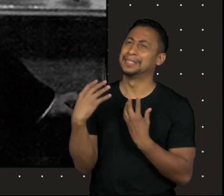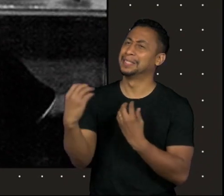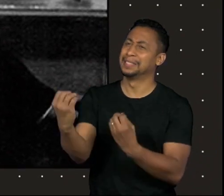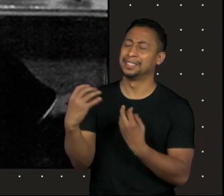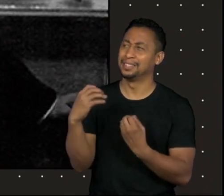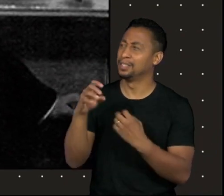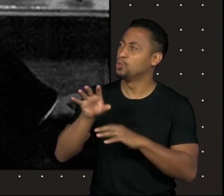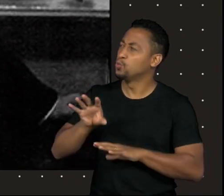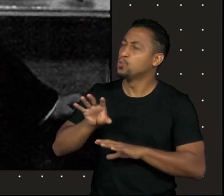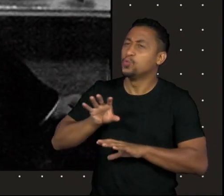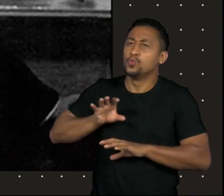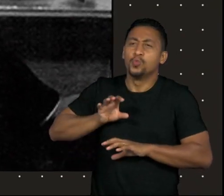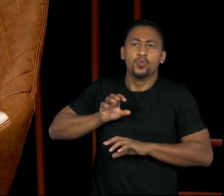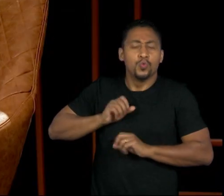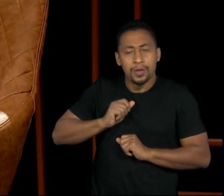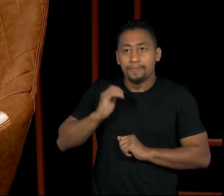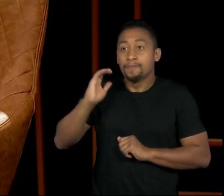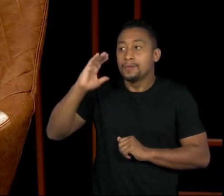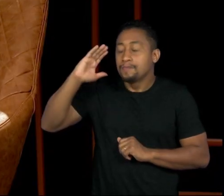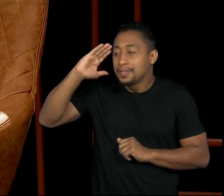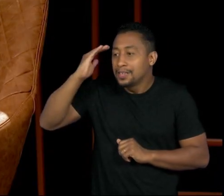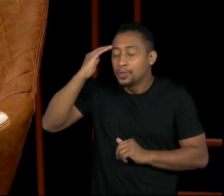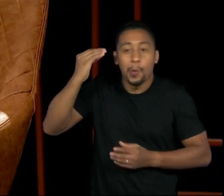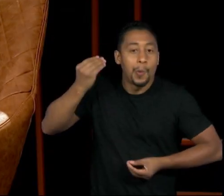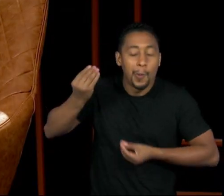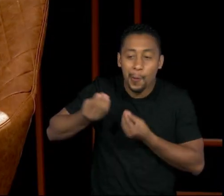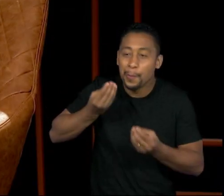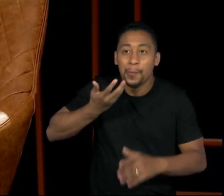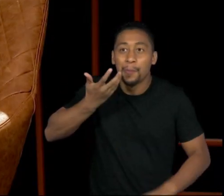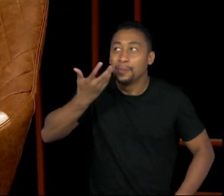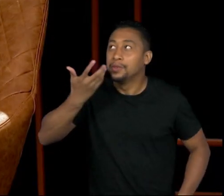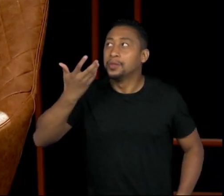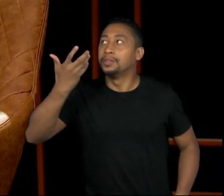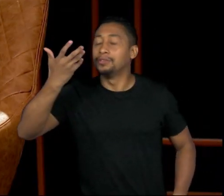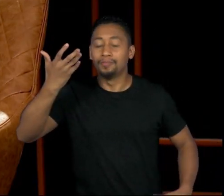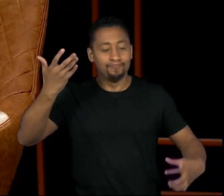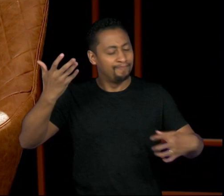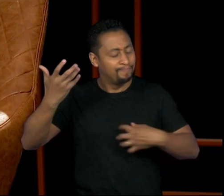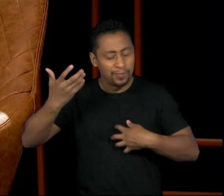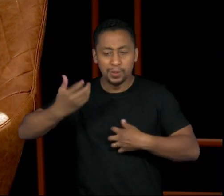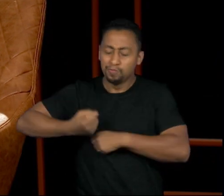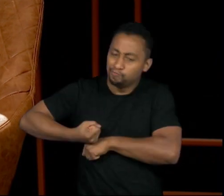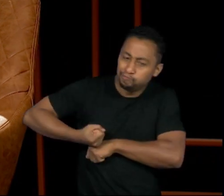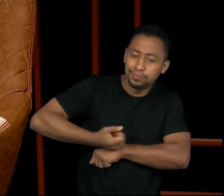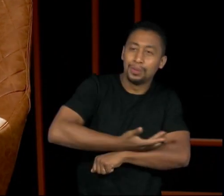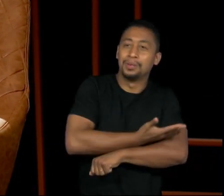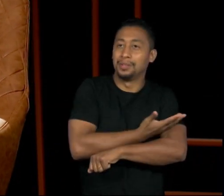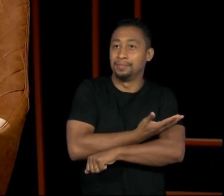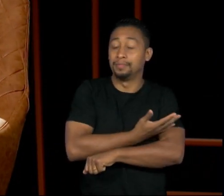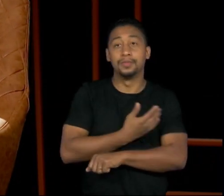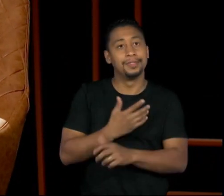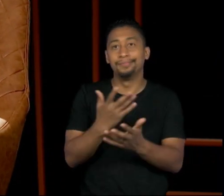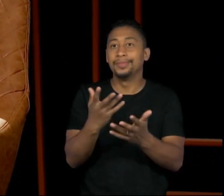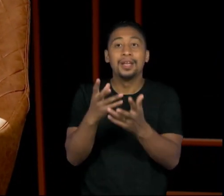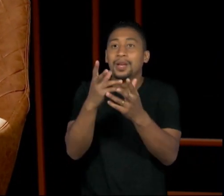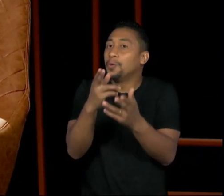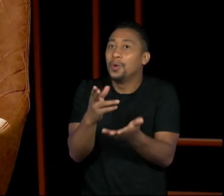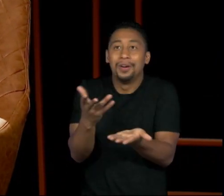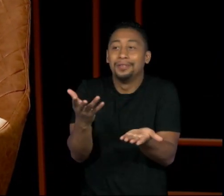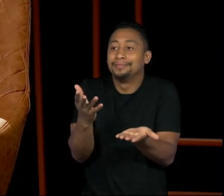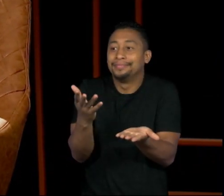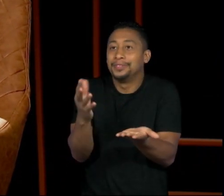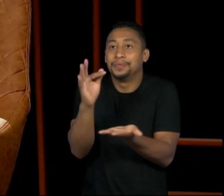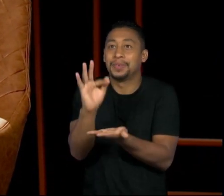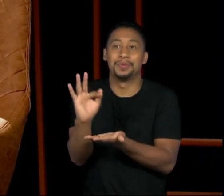mágica, o portal de fogo. Então, foi uma faculdade que nem se eu tivesse feito Juilliard ou